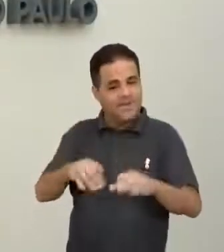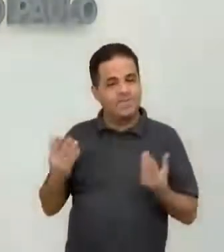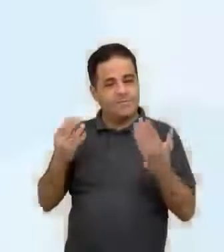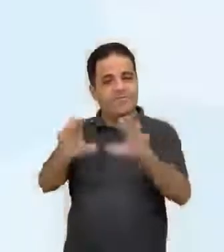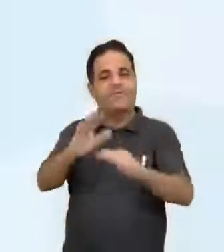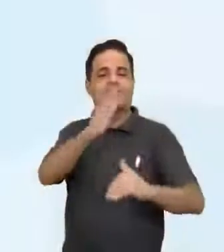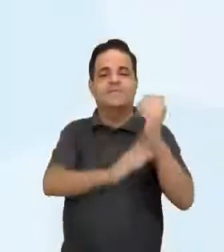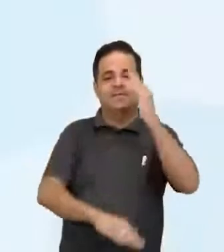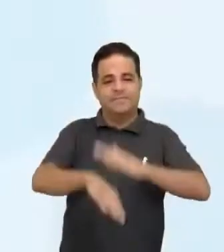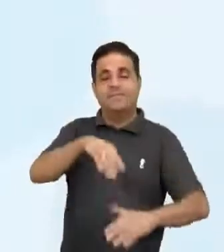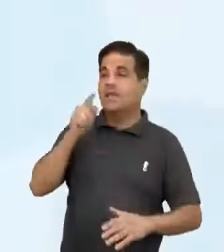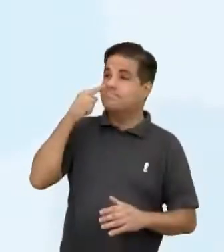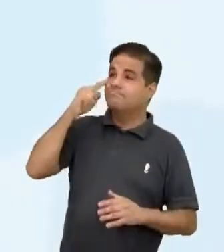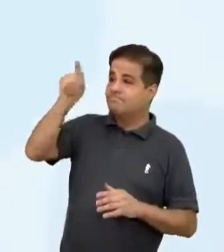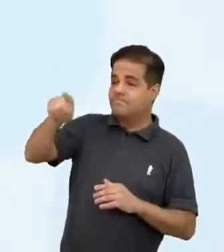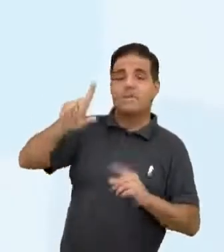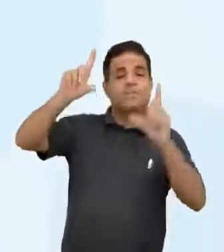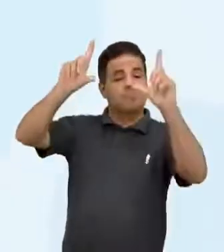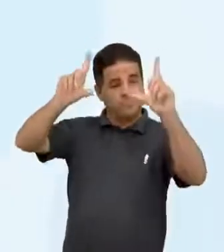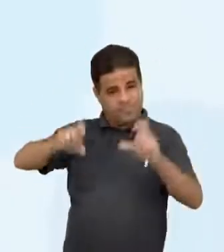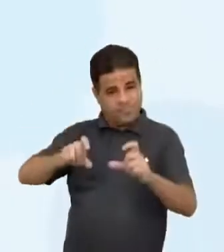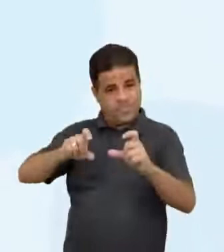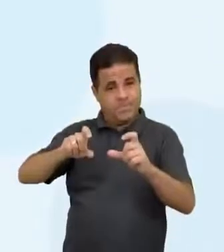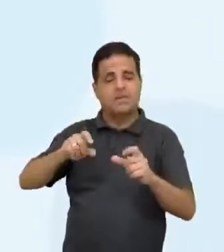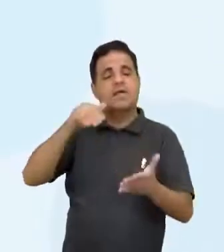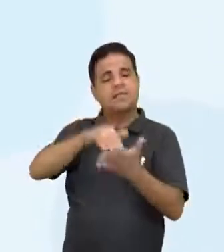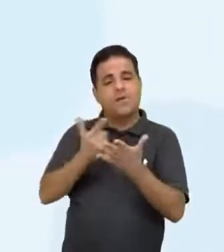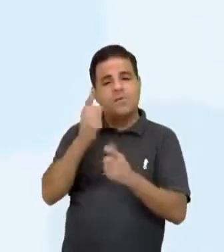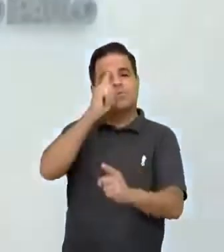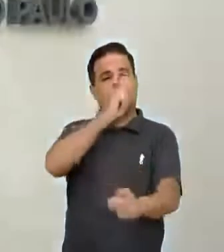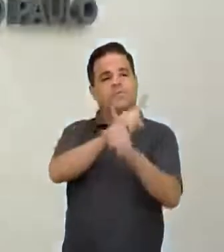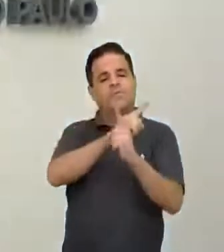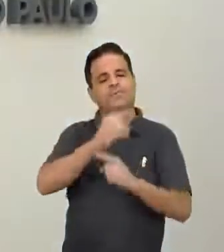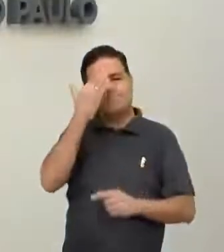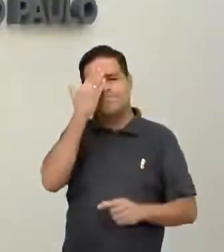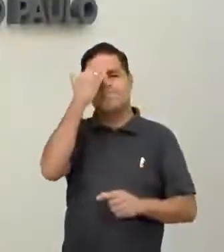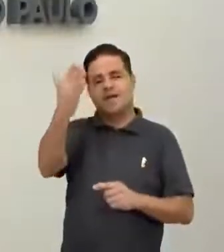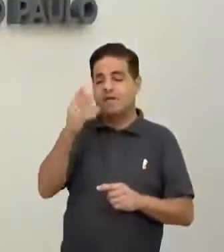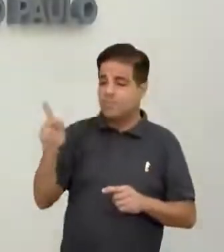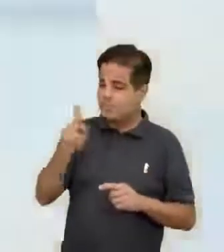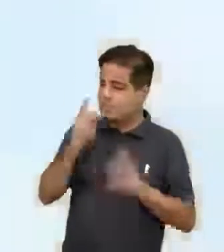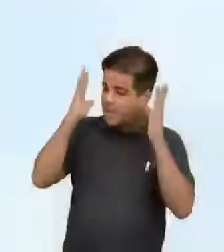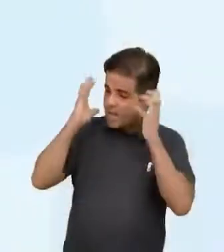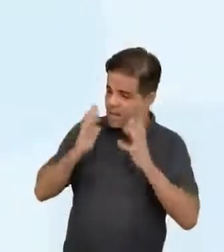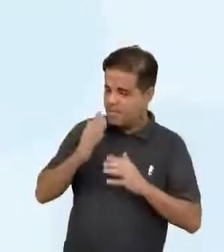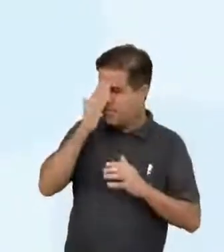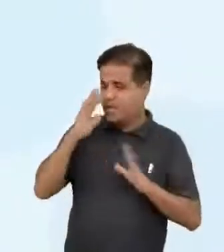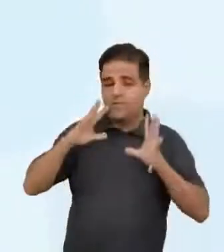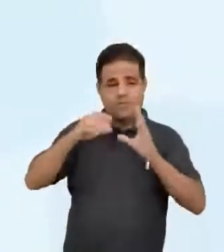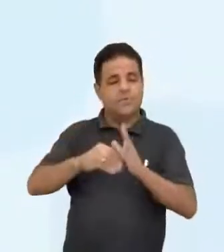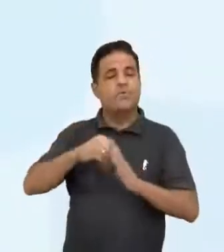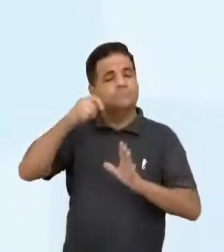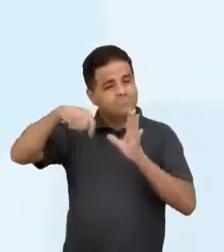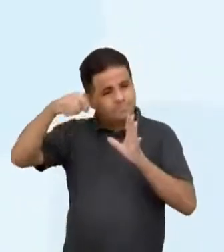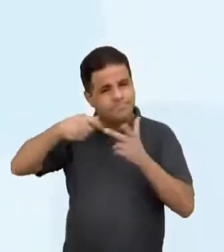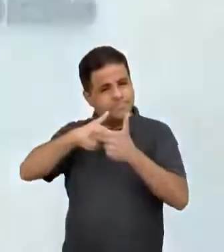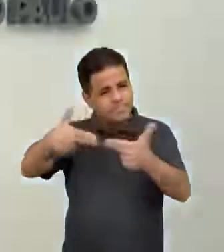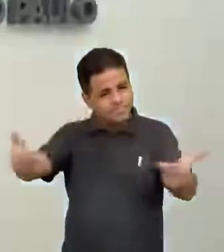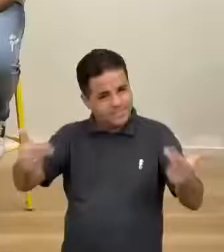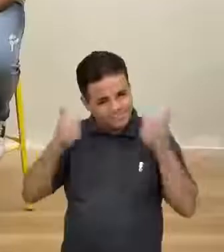colocou a habilidade para vocês printarem. E até a próxima. Muito obrigado, professora Elaine, a todos da produção, ao Tom